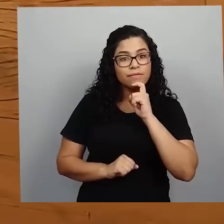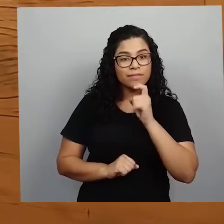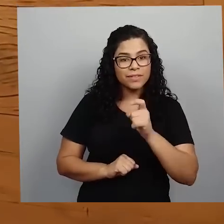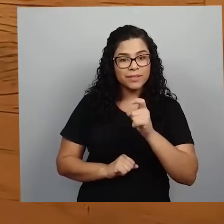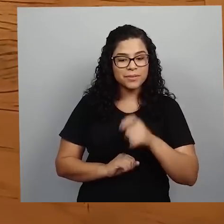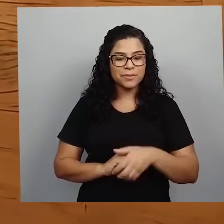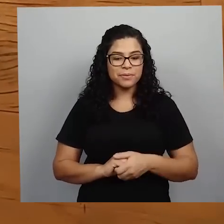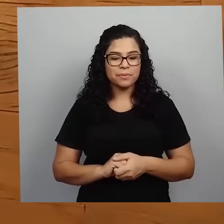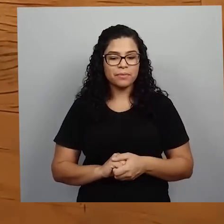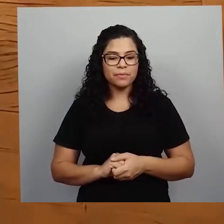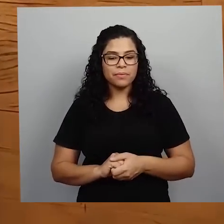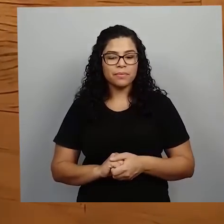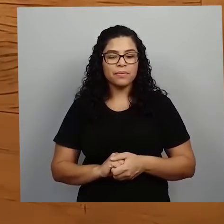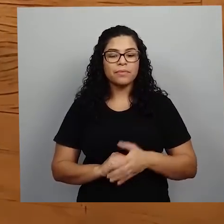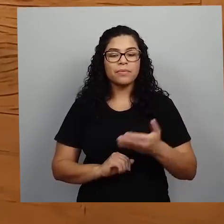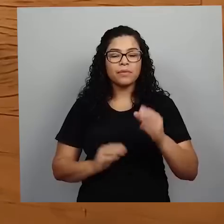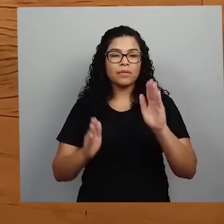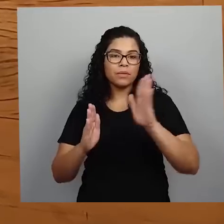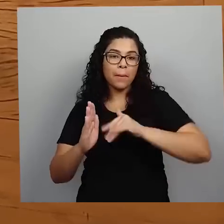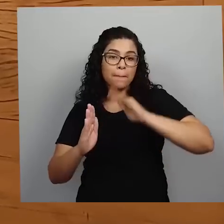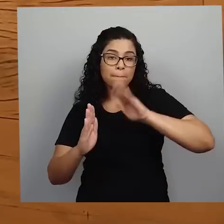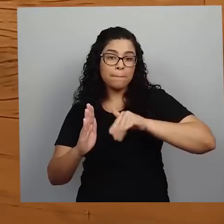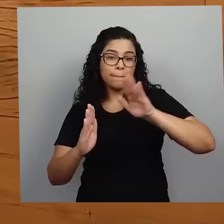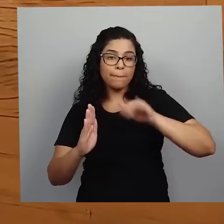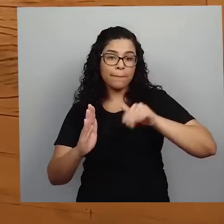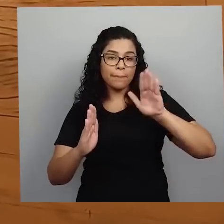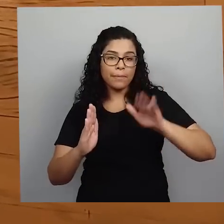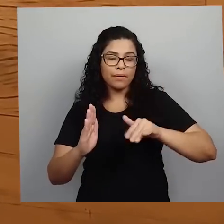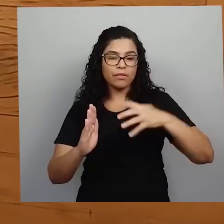deitado e passar por cima